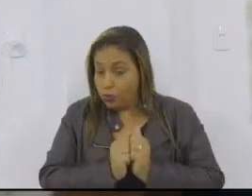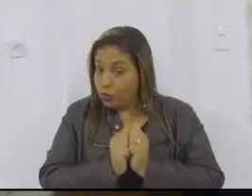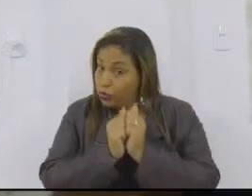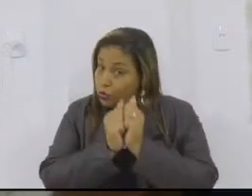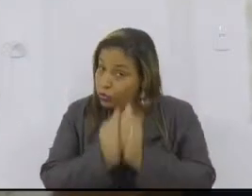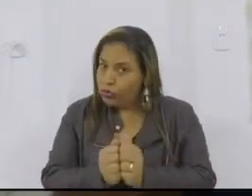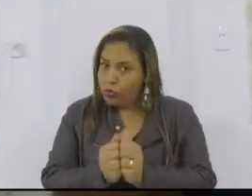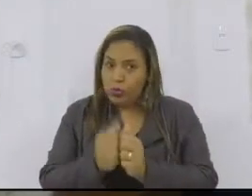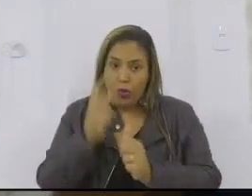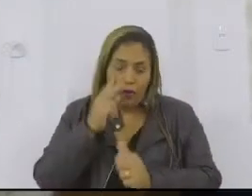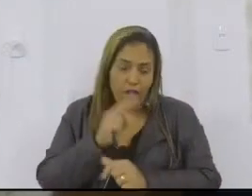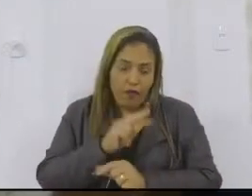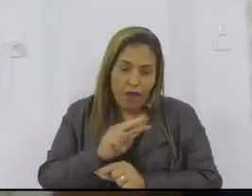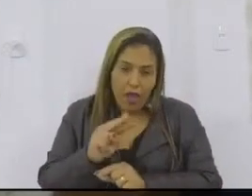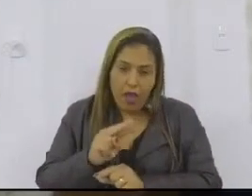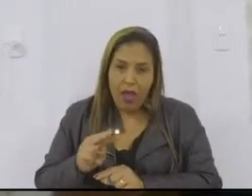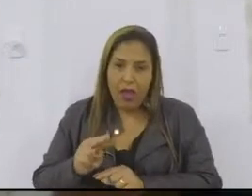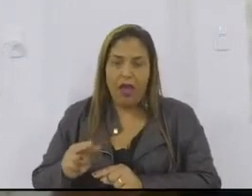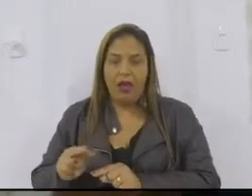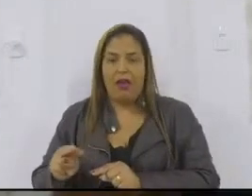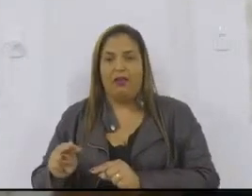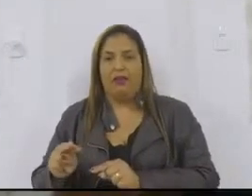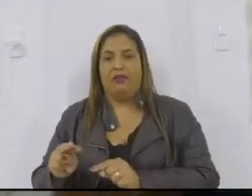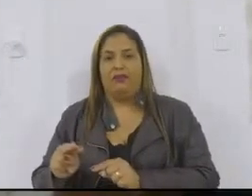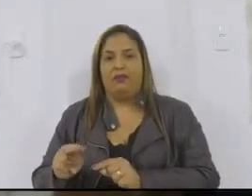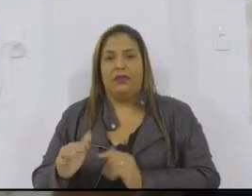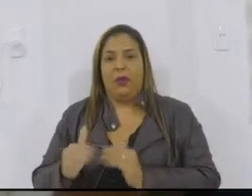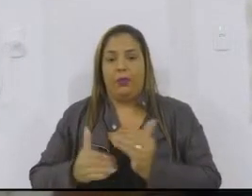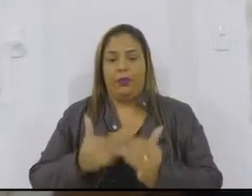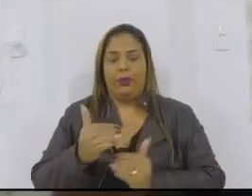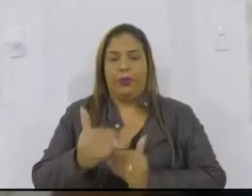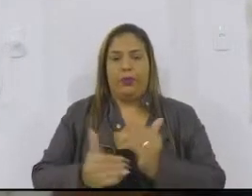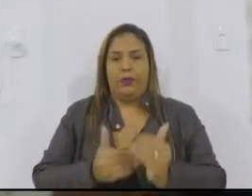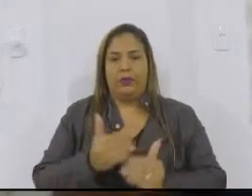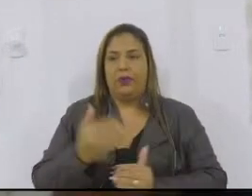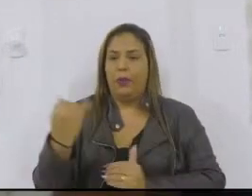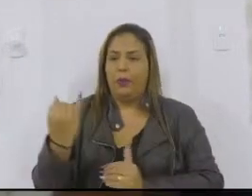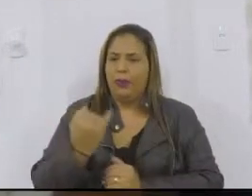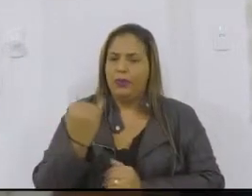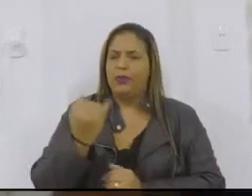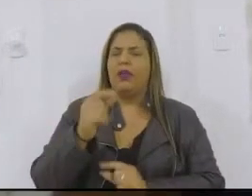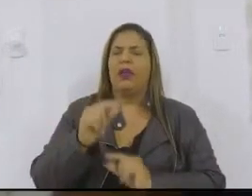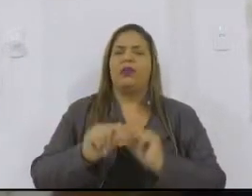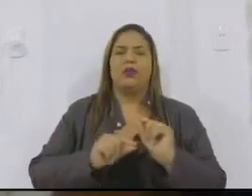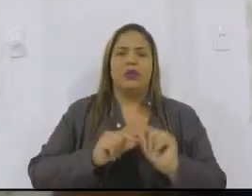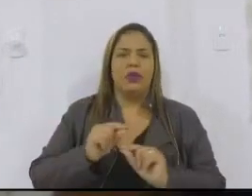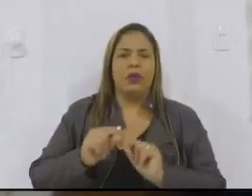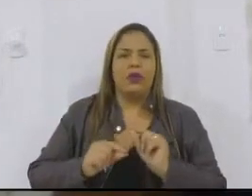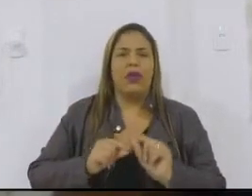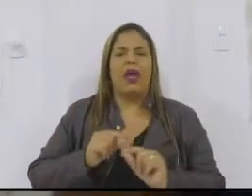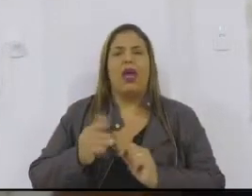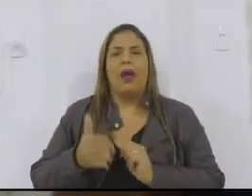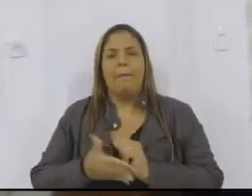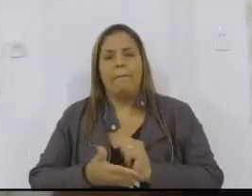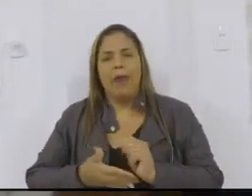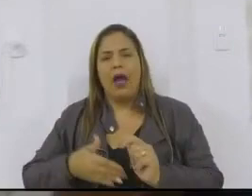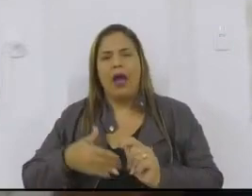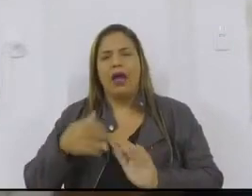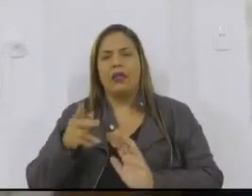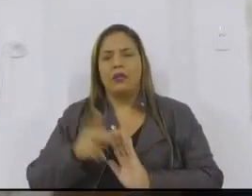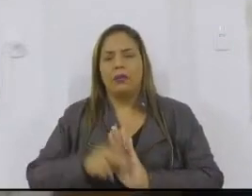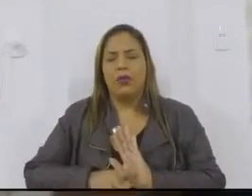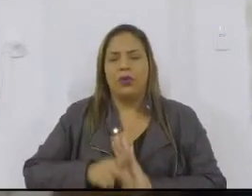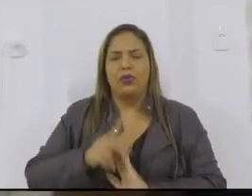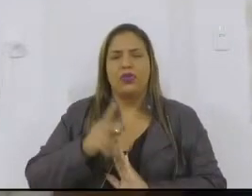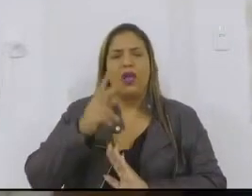esse processo, presidente, que realmente é tão importante, né, saber o que está acontecendo, tomar ciência desse projeto, que vai ser de